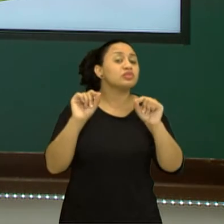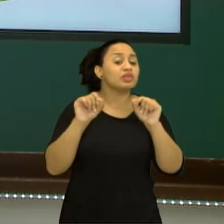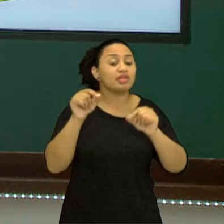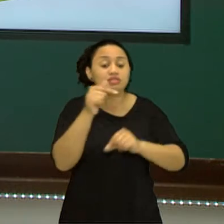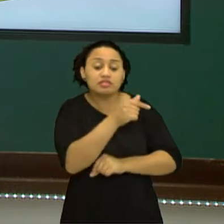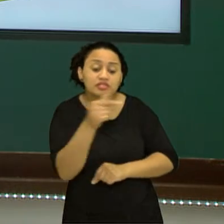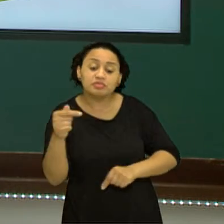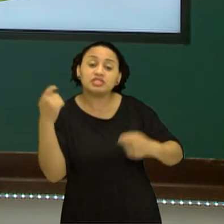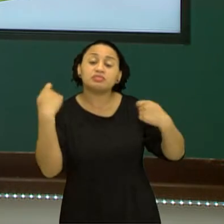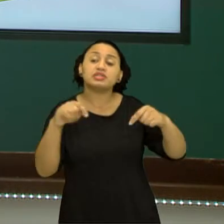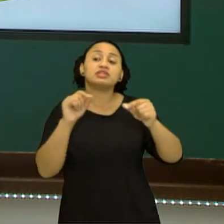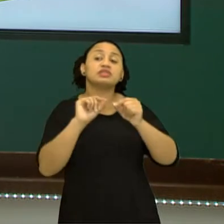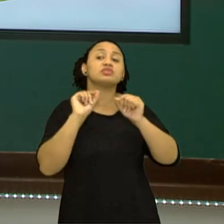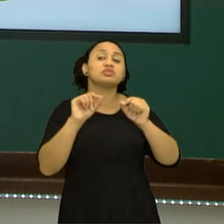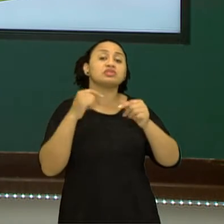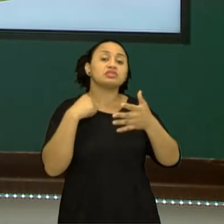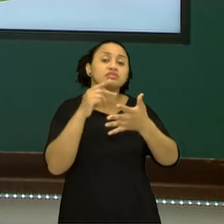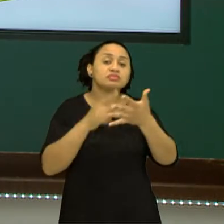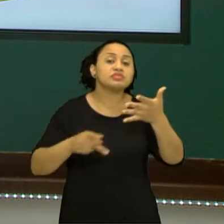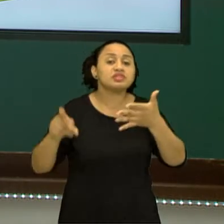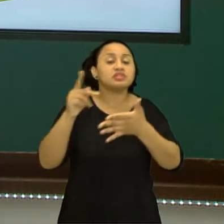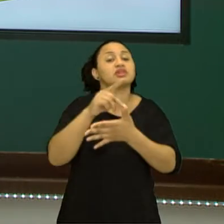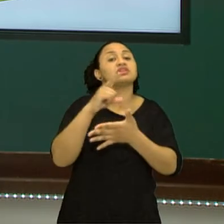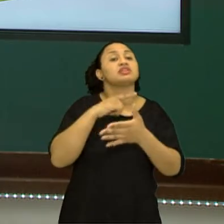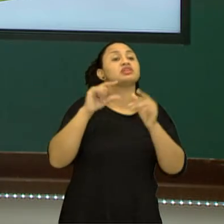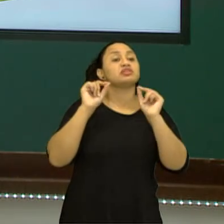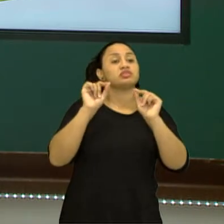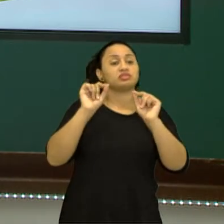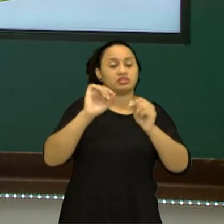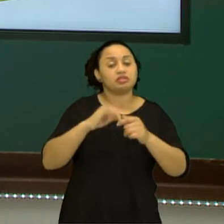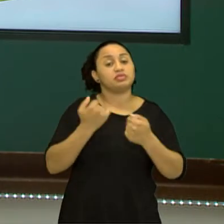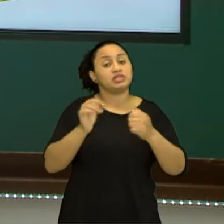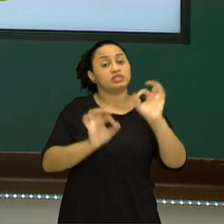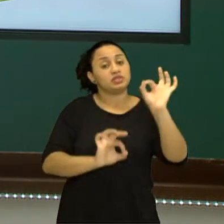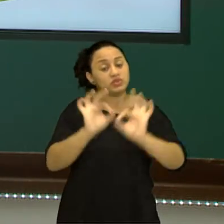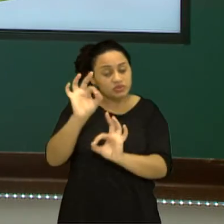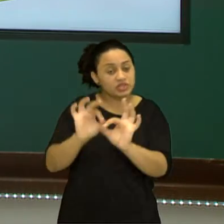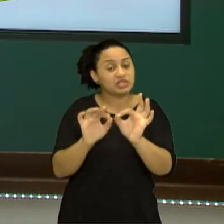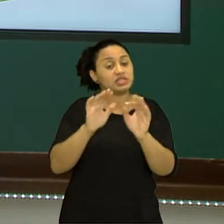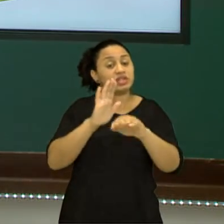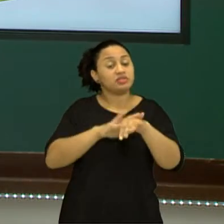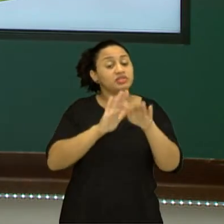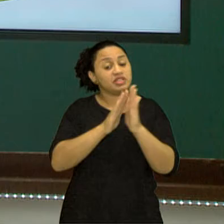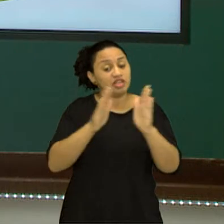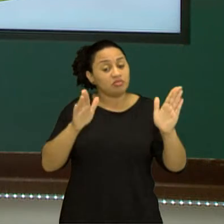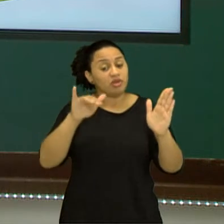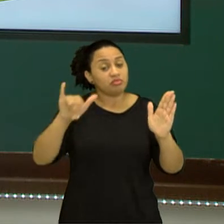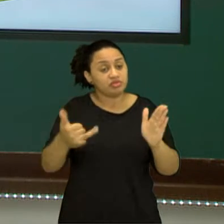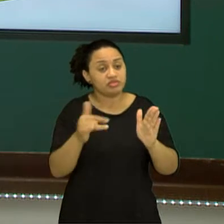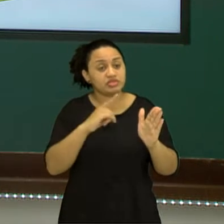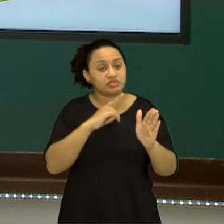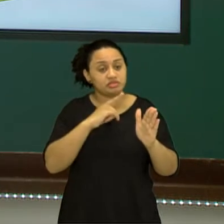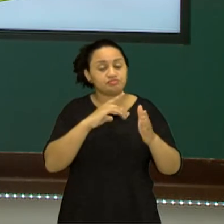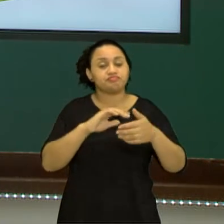semana, quais são as suas necessidades ao longo do mês? Vamos organizar, gaste o tempo certo com a tarefa certa,